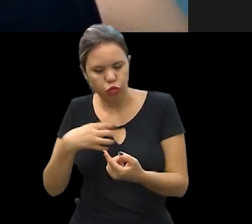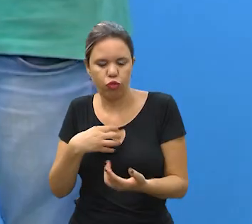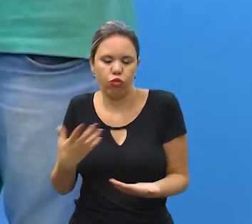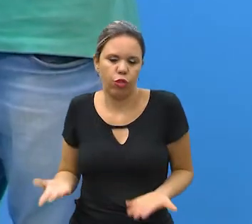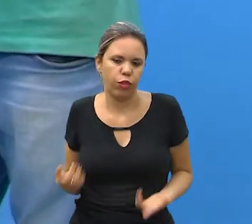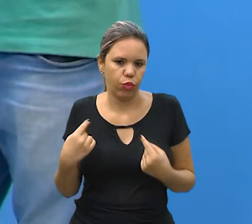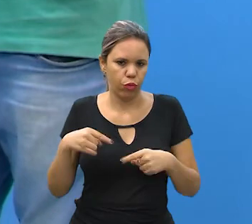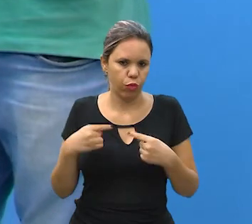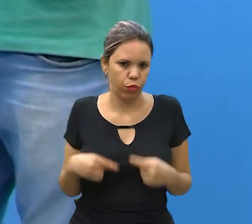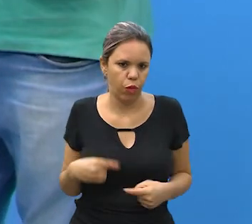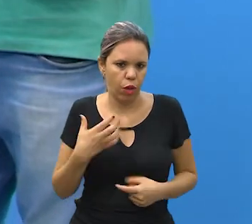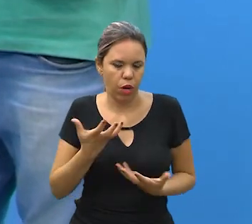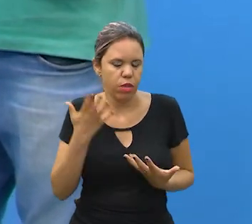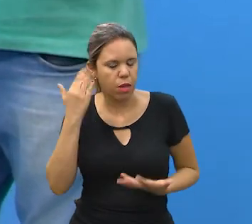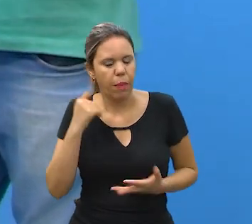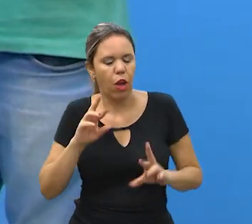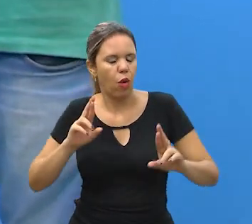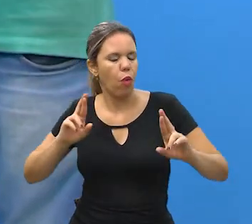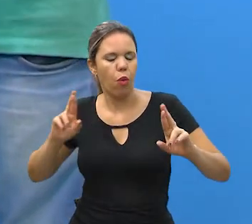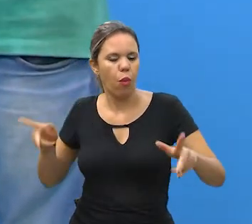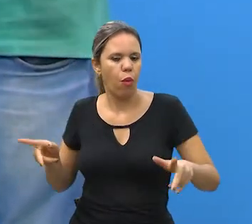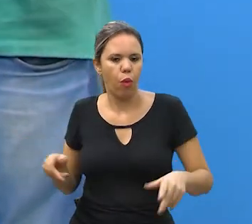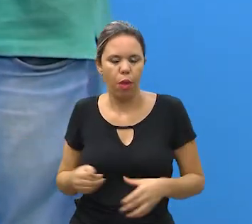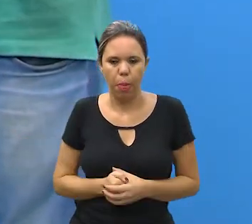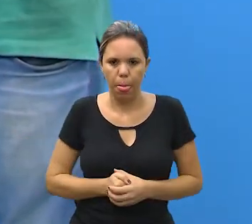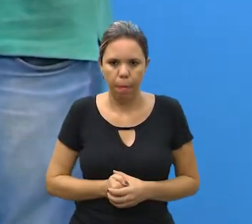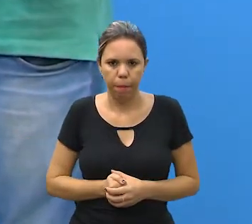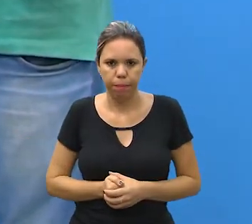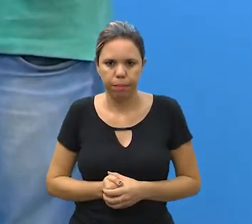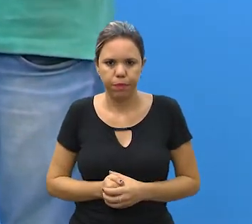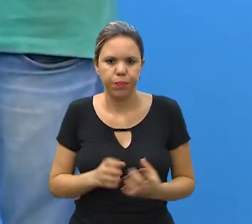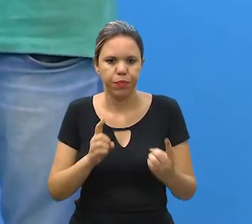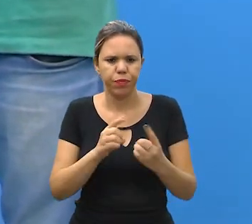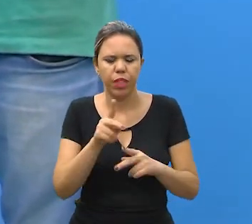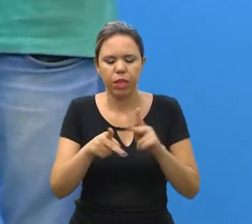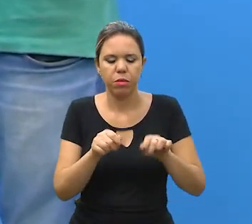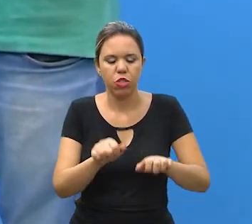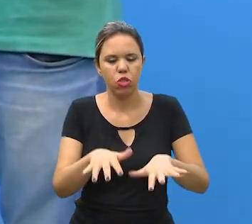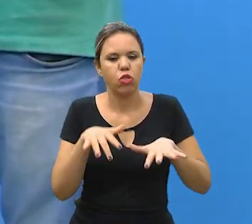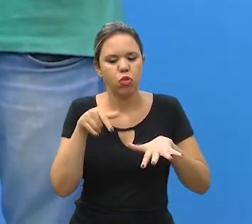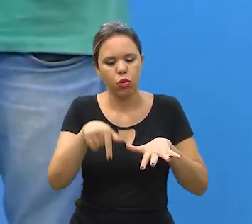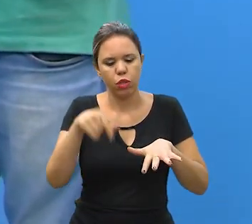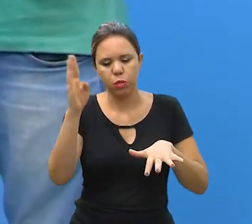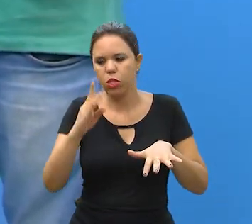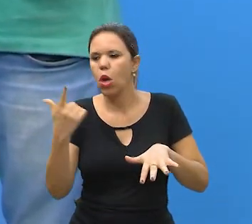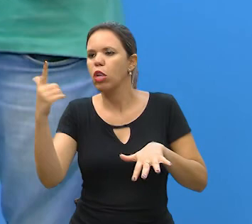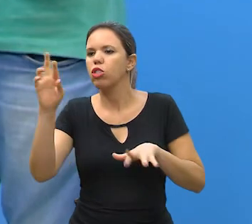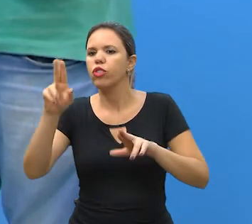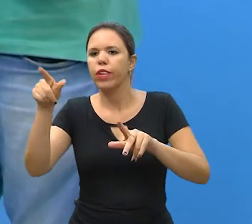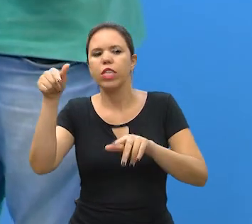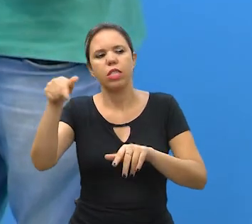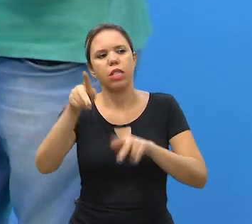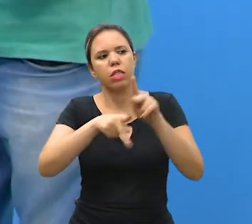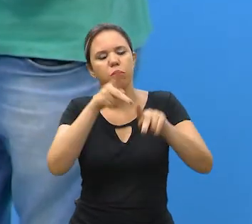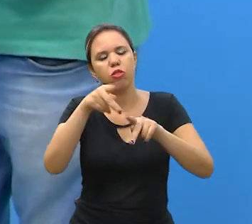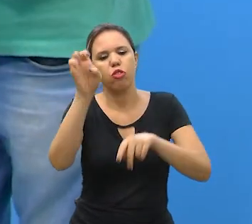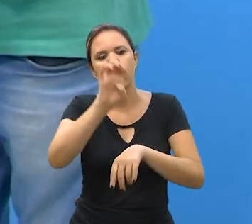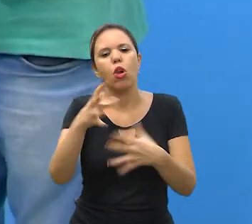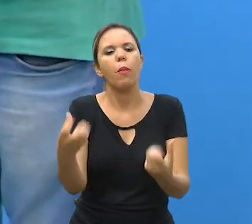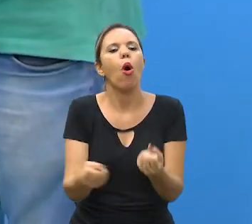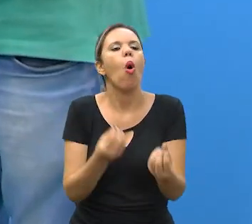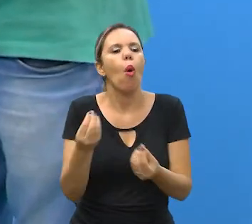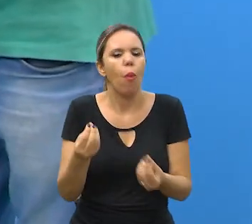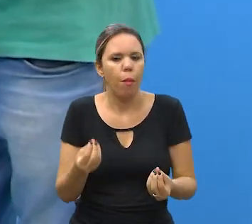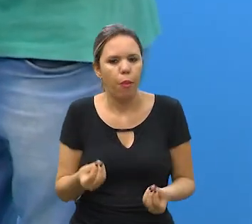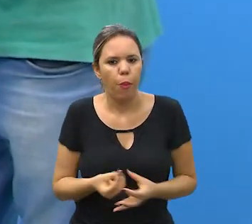gosta desse estilo. Eu queria saber qual que é a diferença da recepção do público, tanto aqui do Brasil como esse pessoal